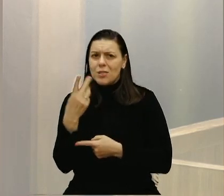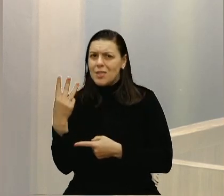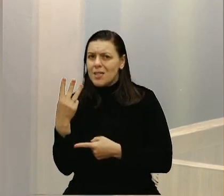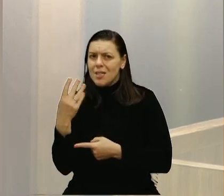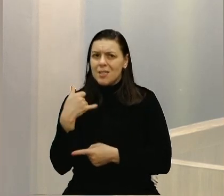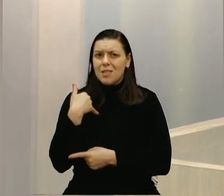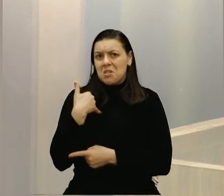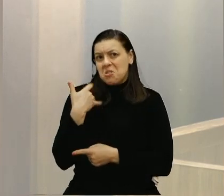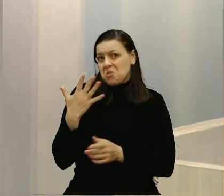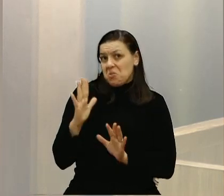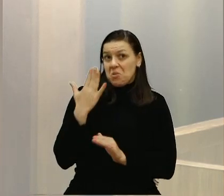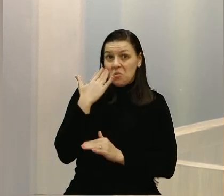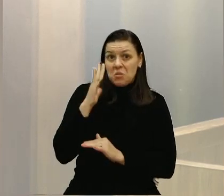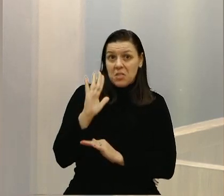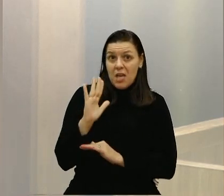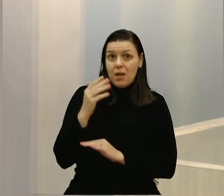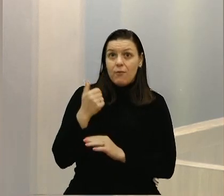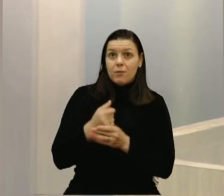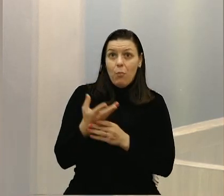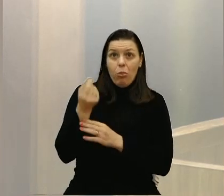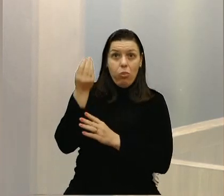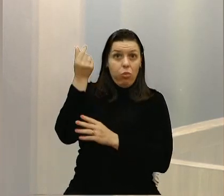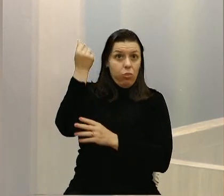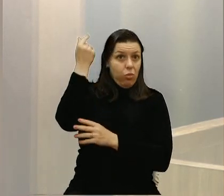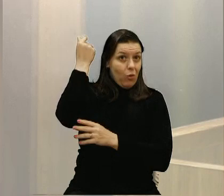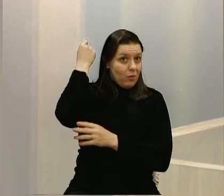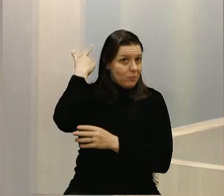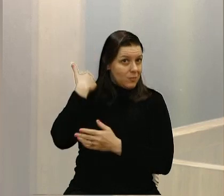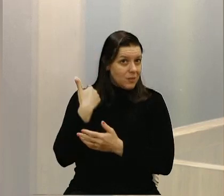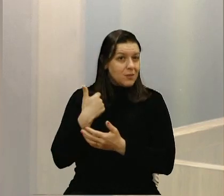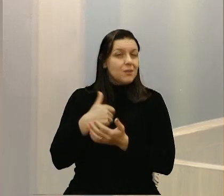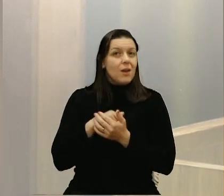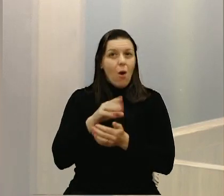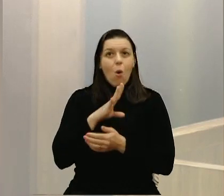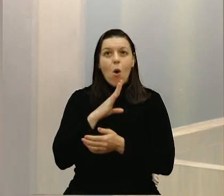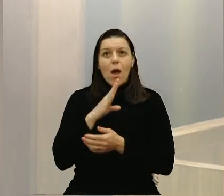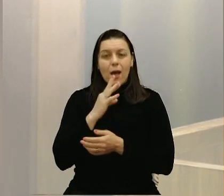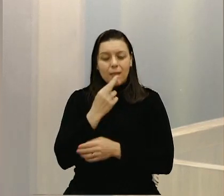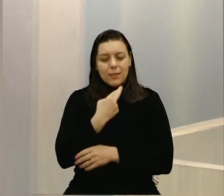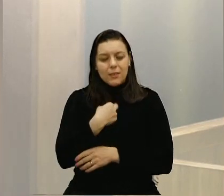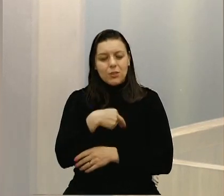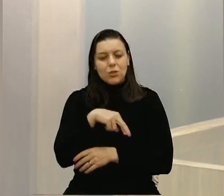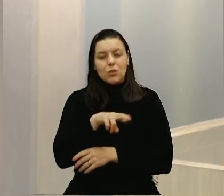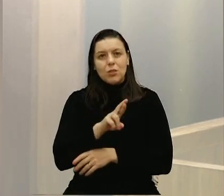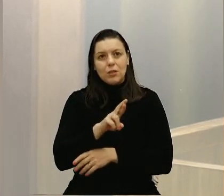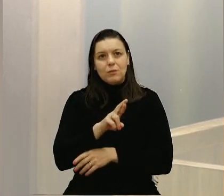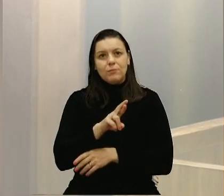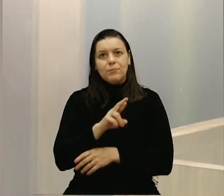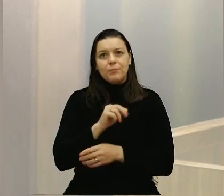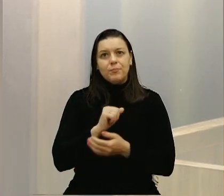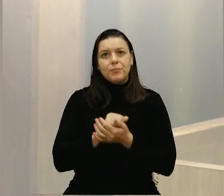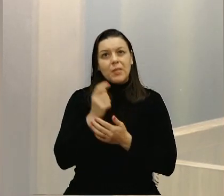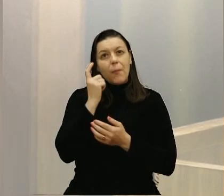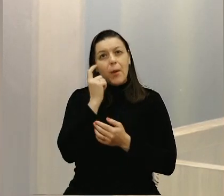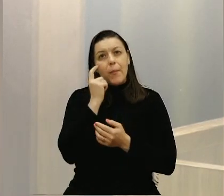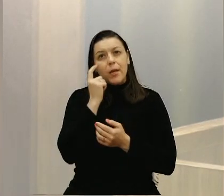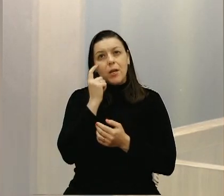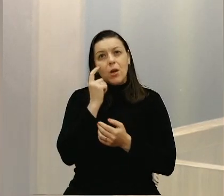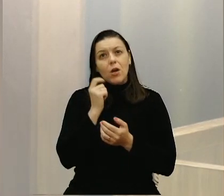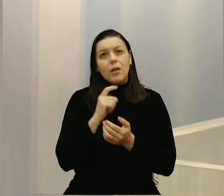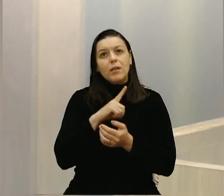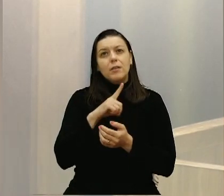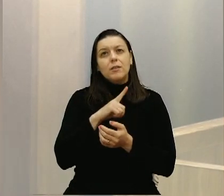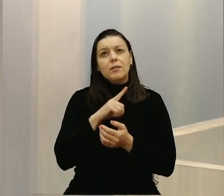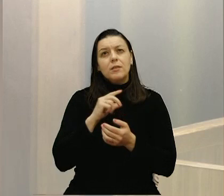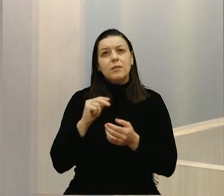talvez, um pouco mais, um pouco menos. Faz bem pouquinho tempo, mas eu conheci a religião, e ao menos na minha, né, memória, eu lembro de ter ido